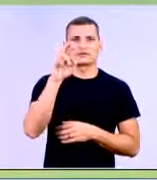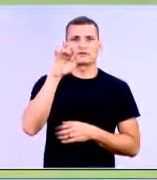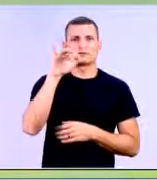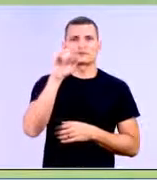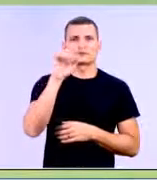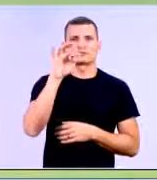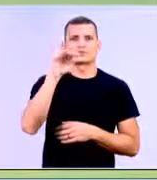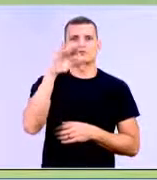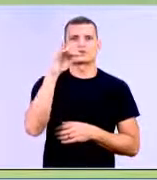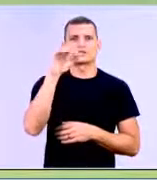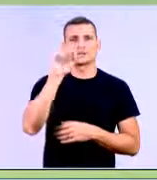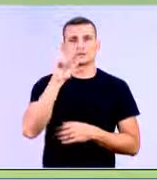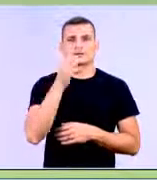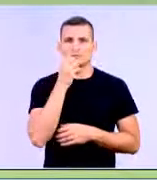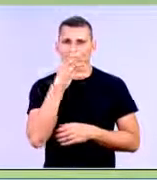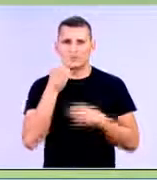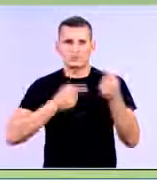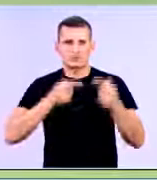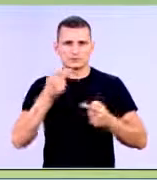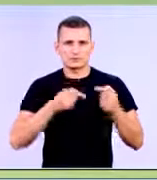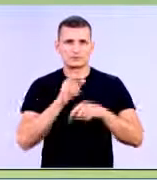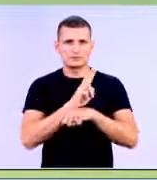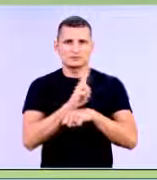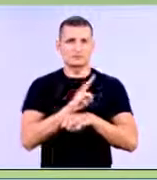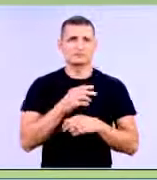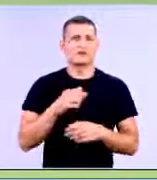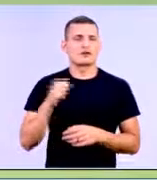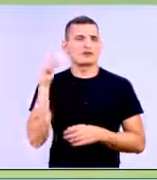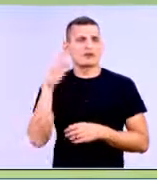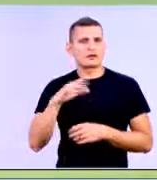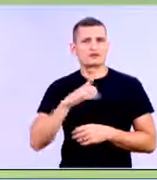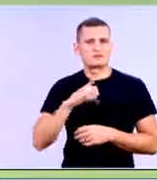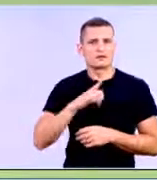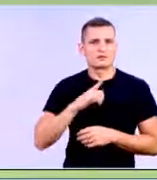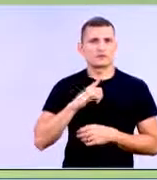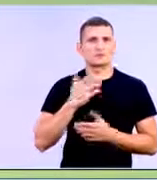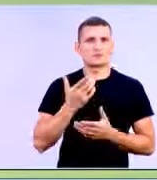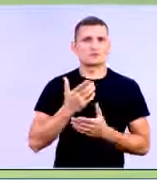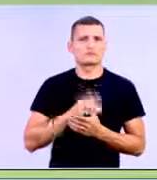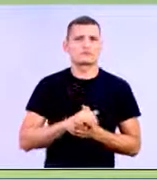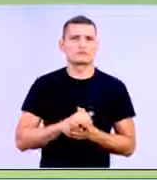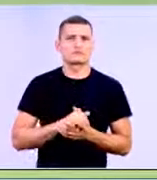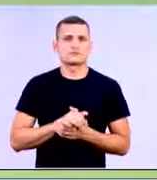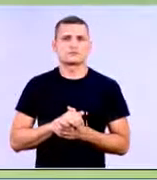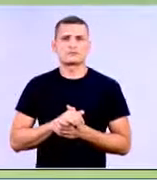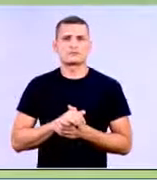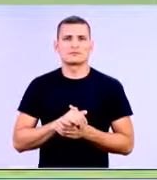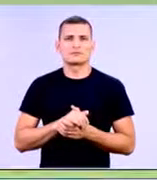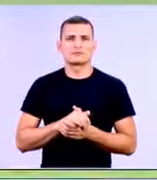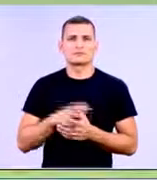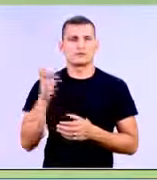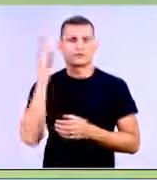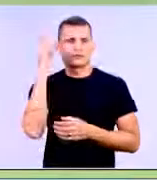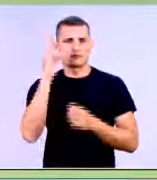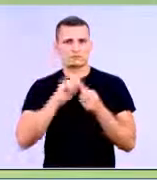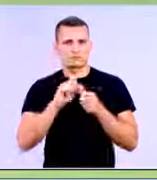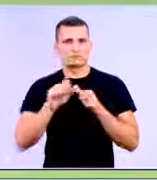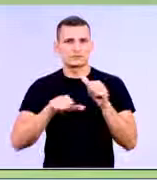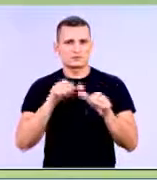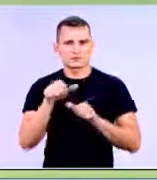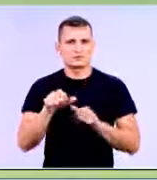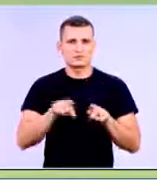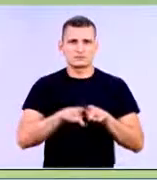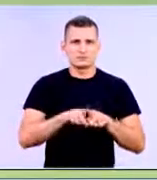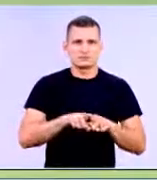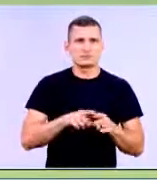segurança, definir quem terá autoridade para fazer mudanças, estabelecer o período exatamente de revisão